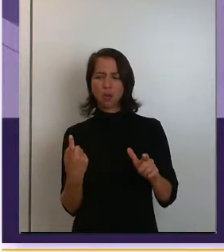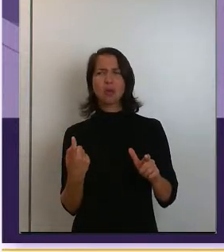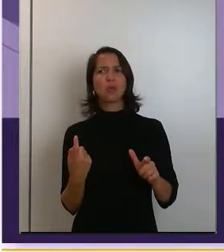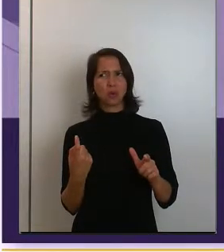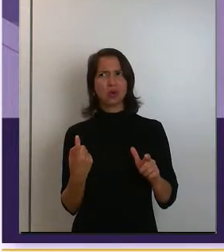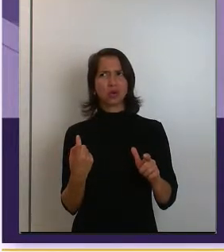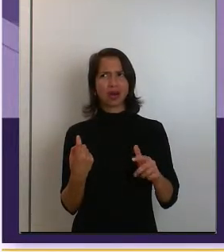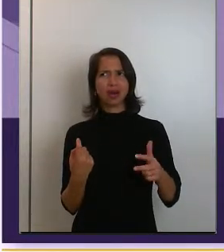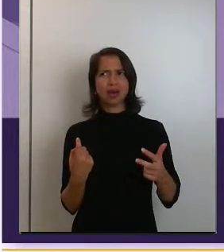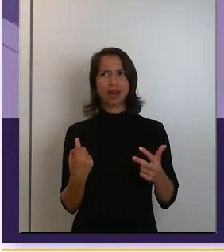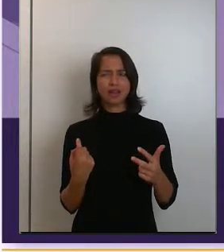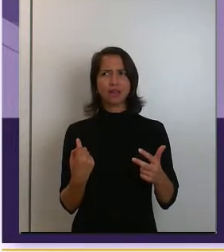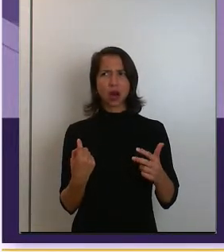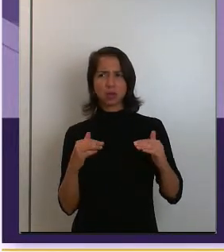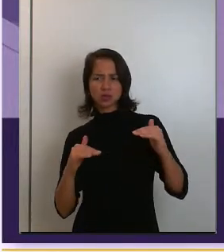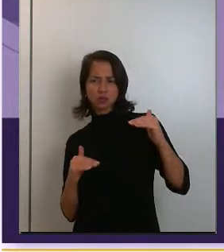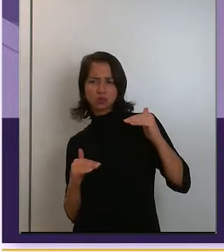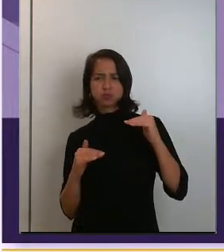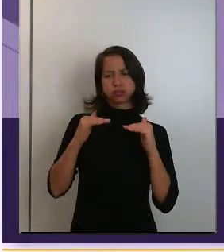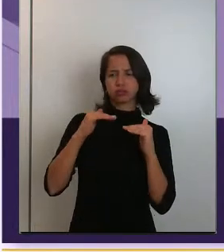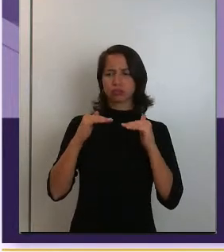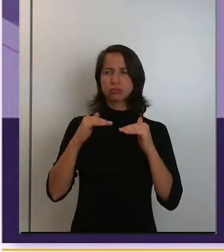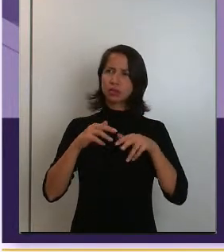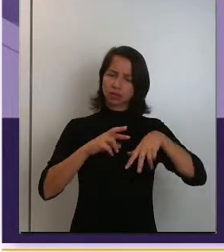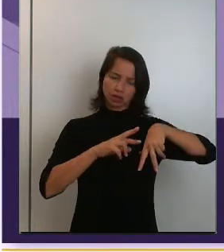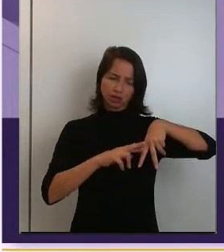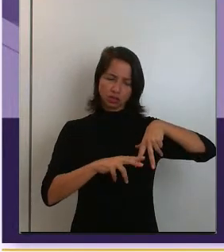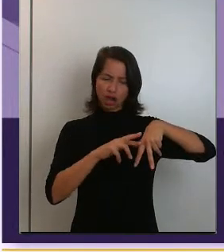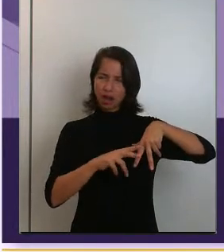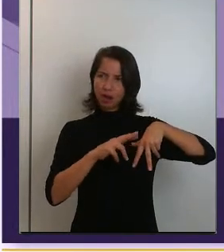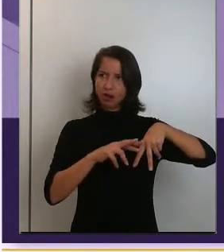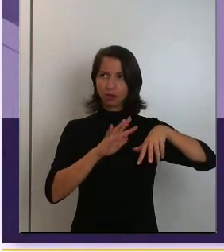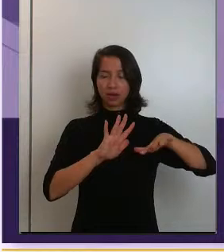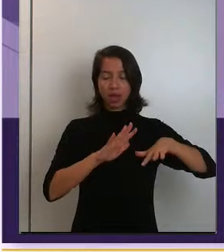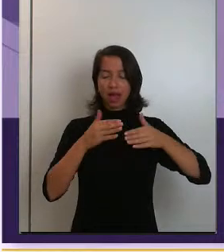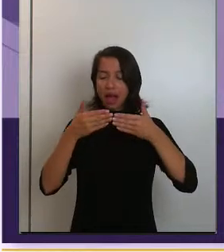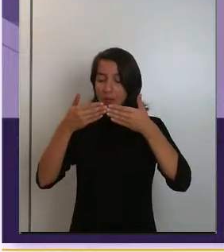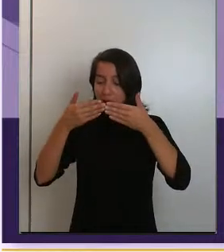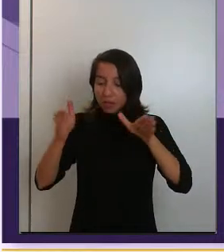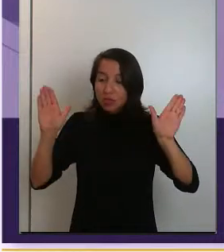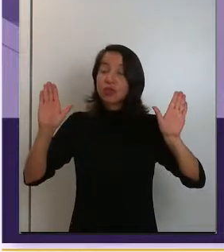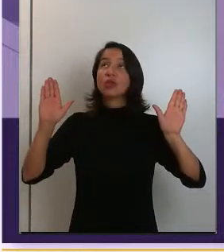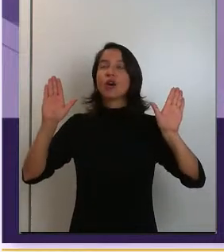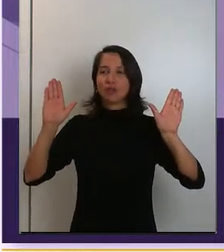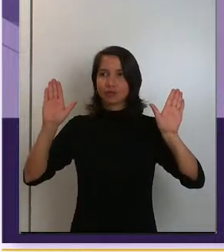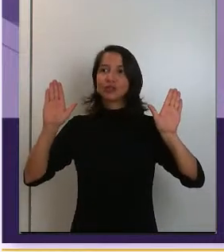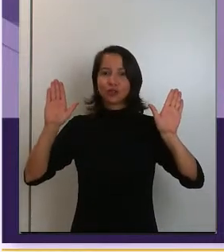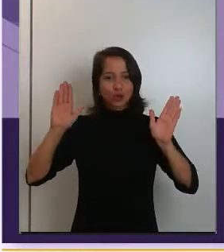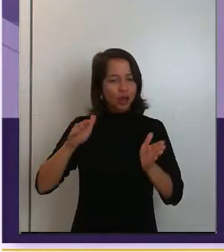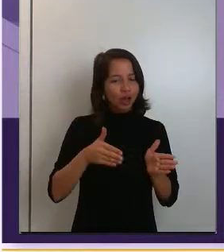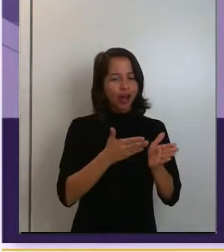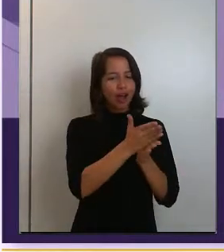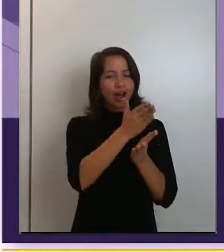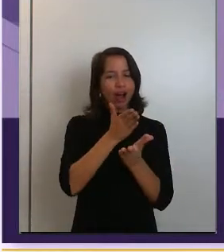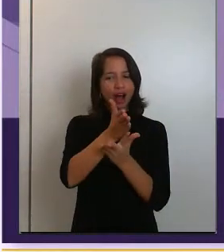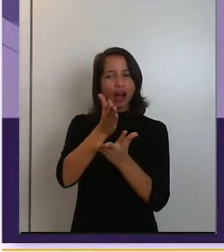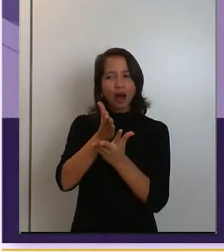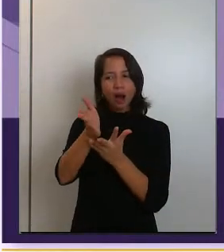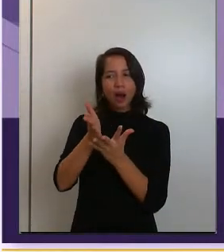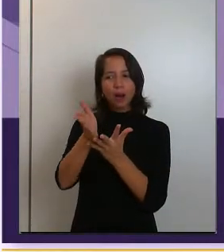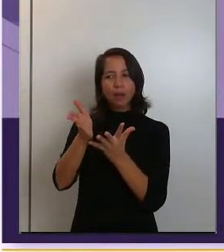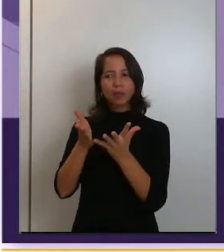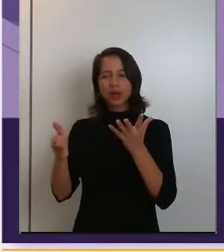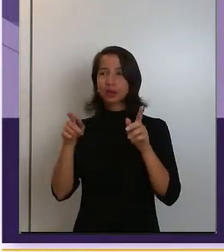de gênero, ela abre novos caminhos, novas visões para que a gente busque uma outra via que consiste no reconhecimento do valor e